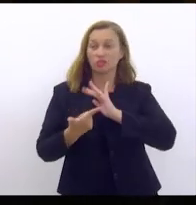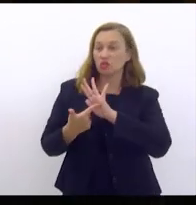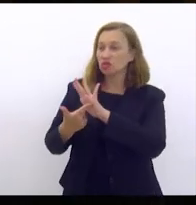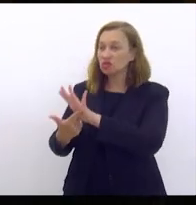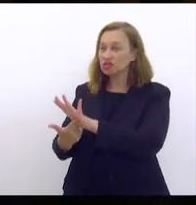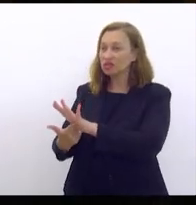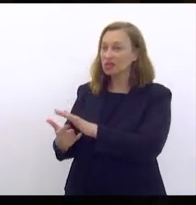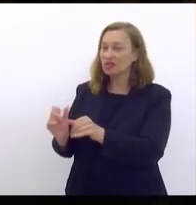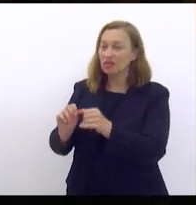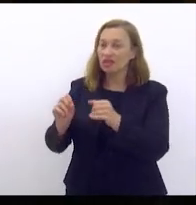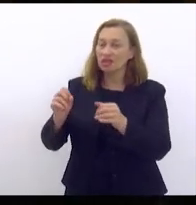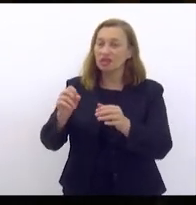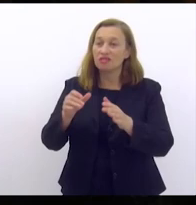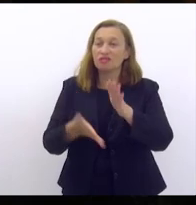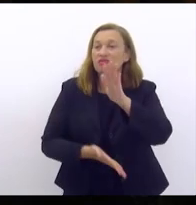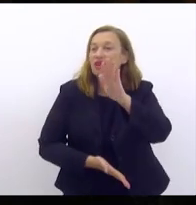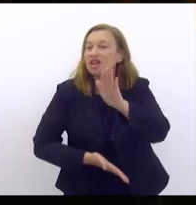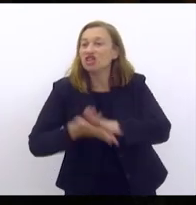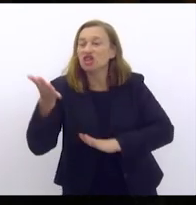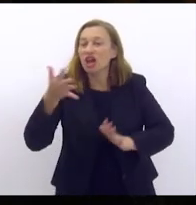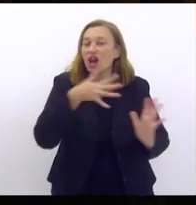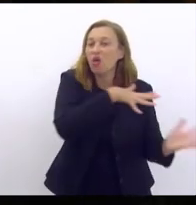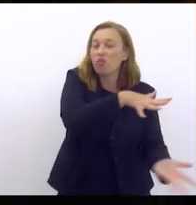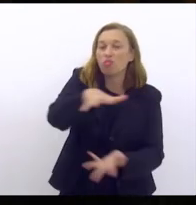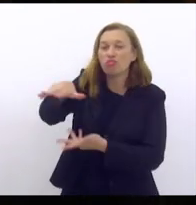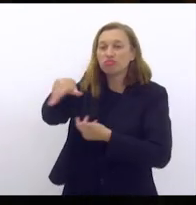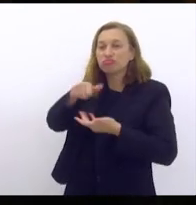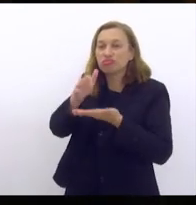ia fazer uma volta ao mundo em alguns dias.